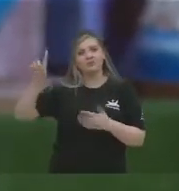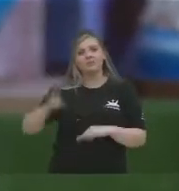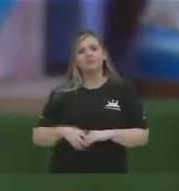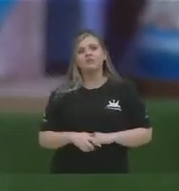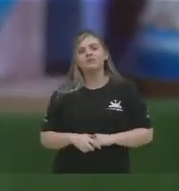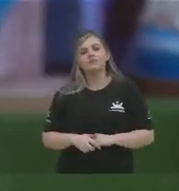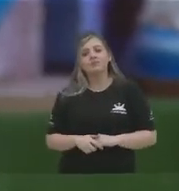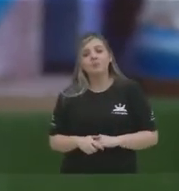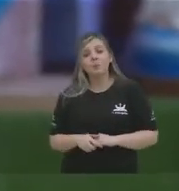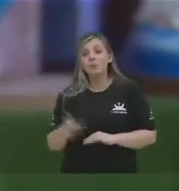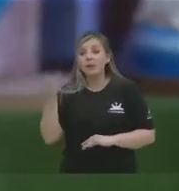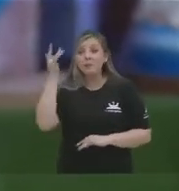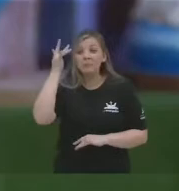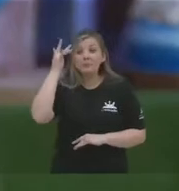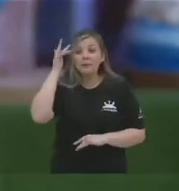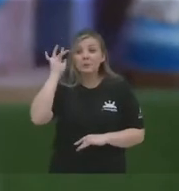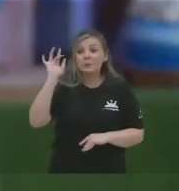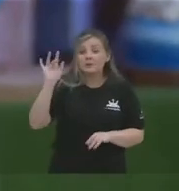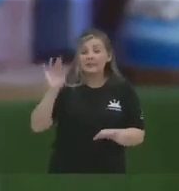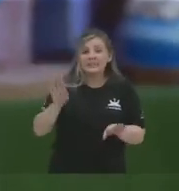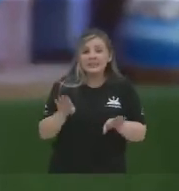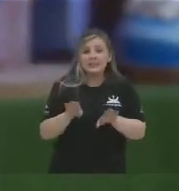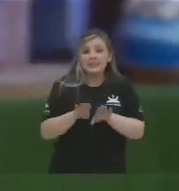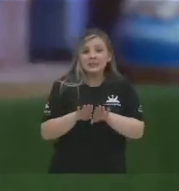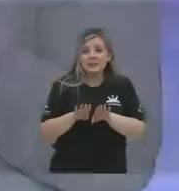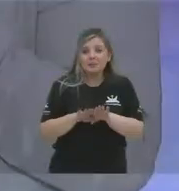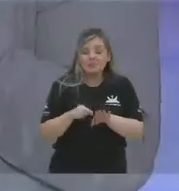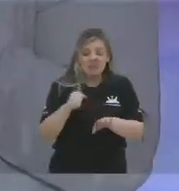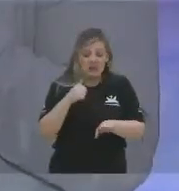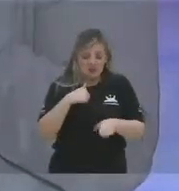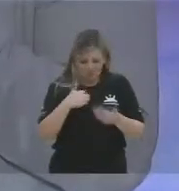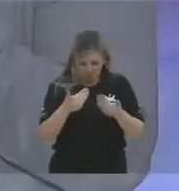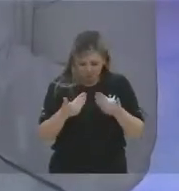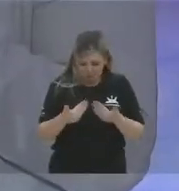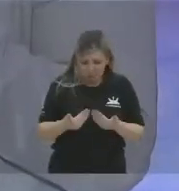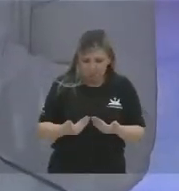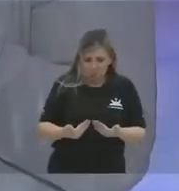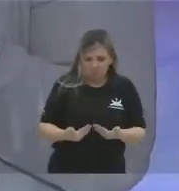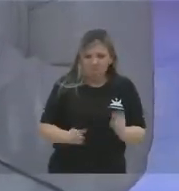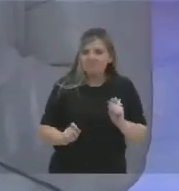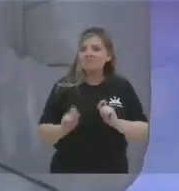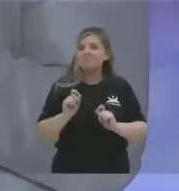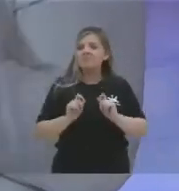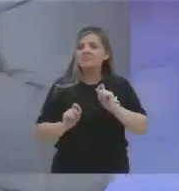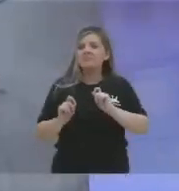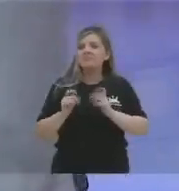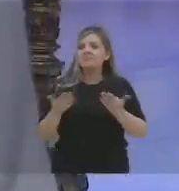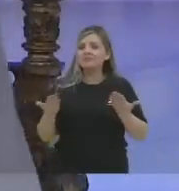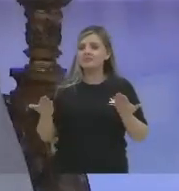não sei também direito quem sou eu.